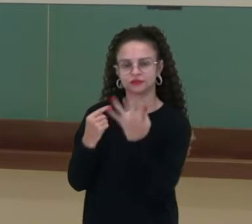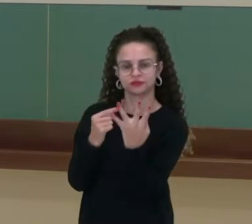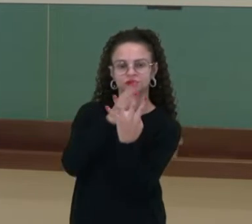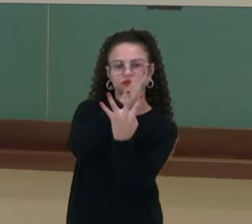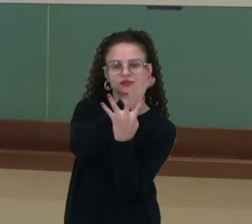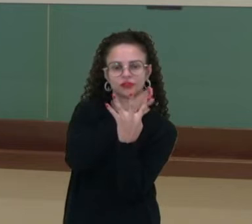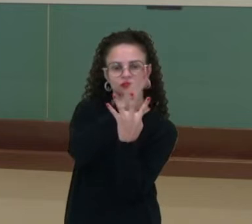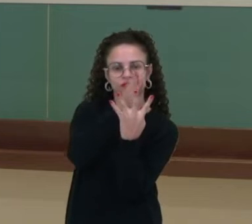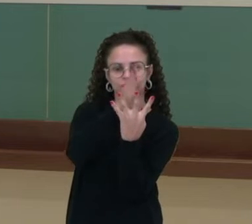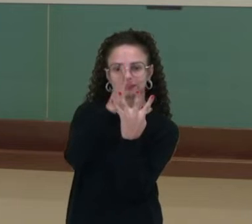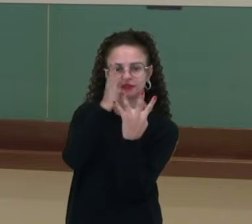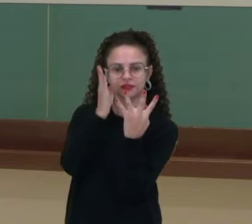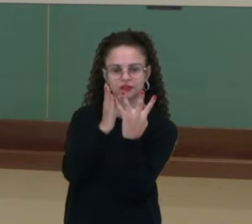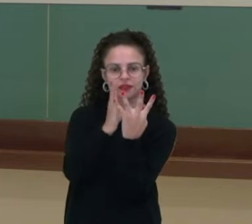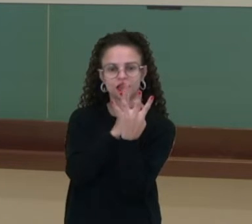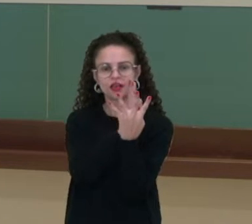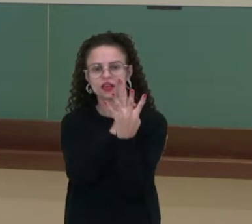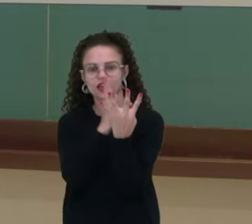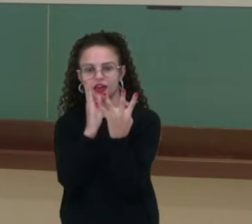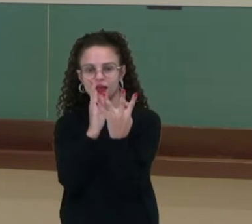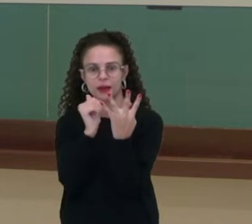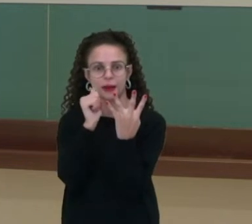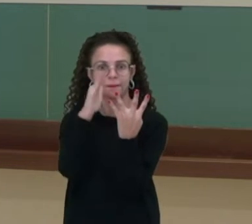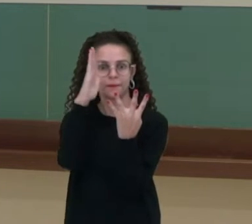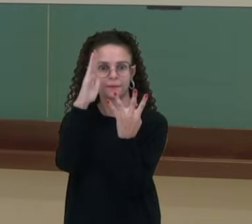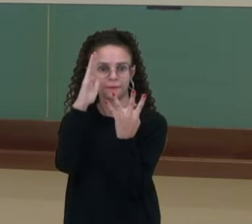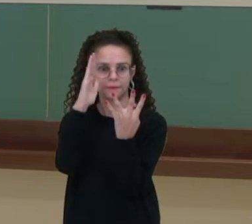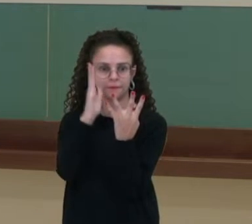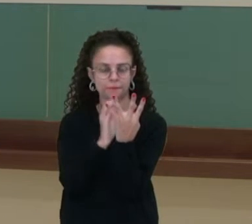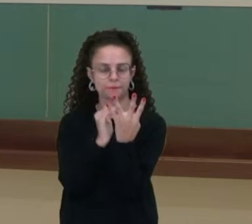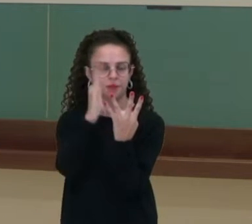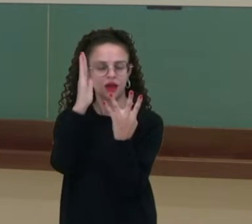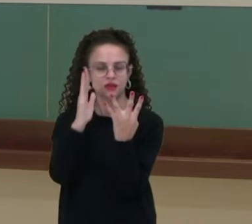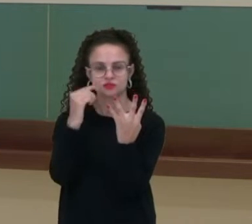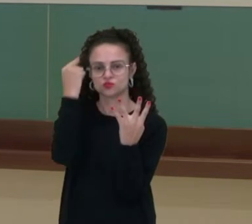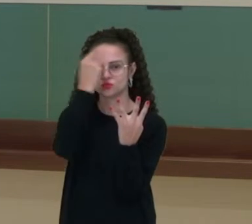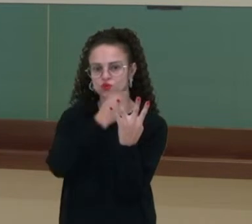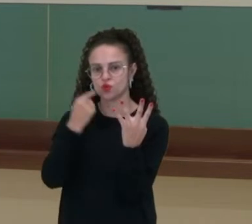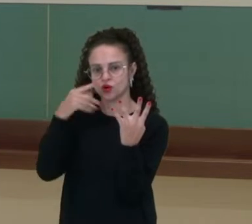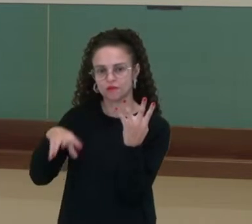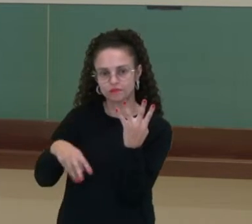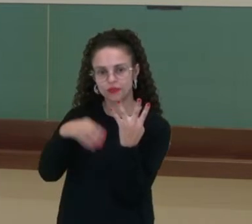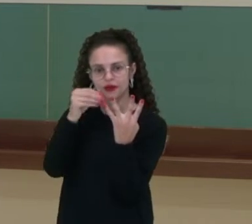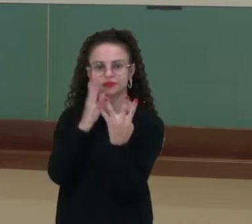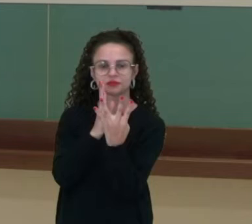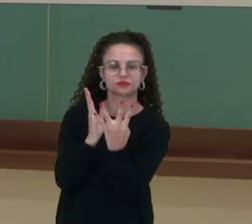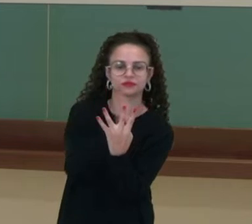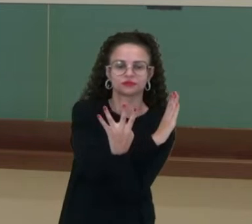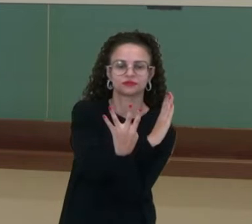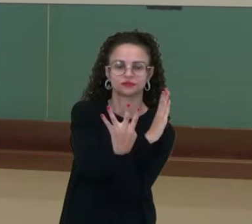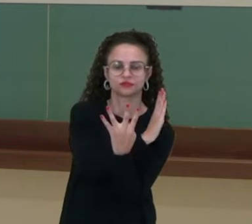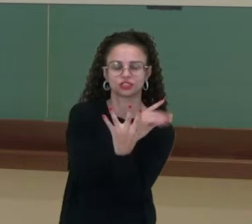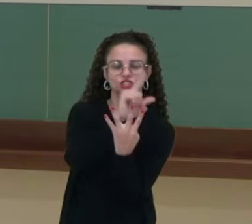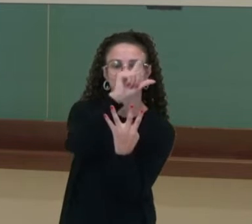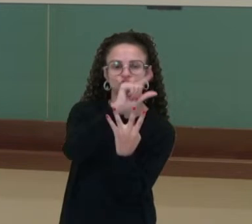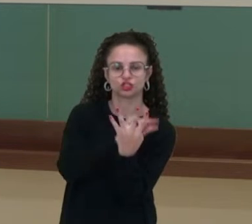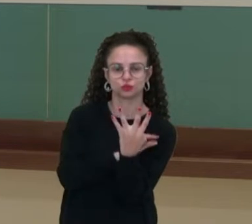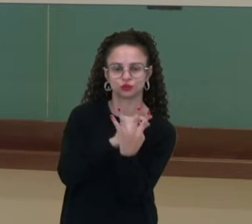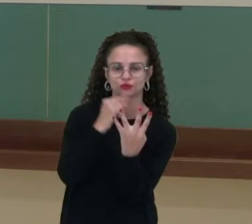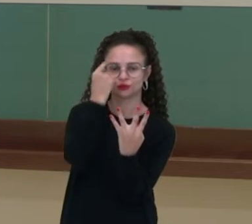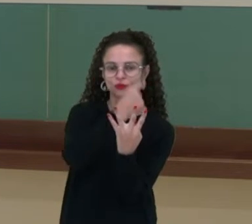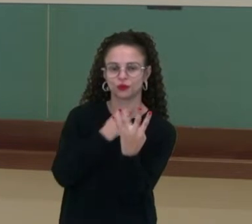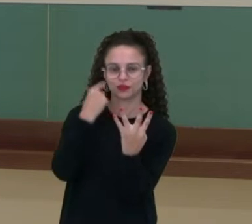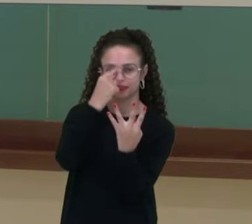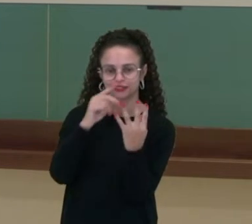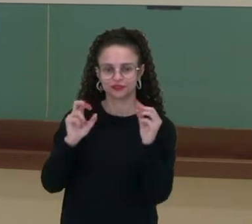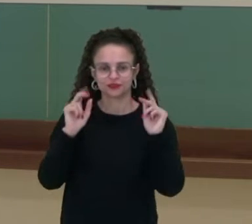à direita você avança, né? A partir do meridiano de Greenwich, você avança 1 hora a cada faixa, e à esquerda você diminui 1 hora, tá